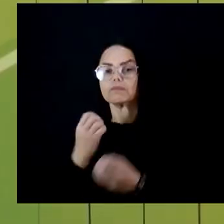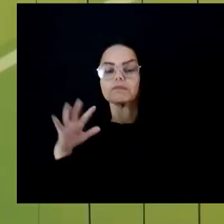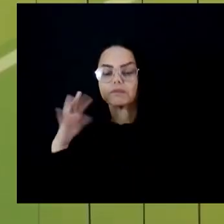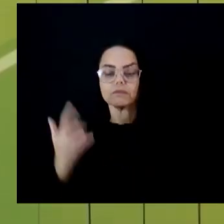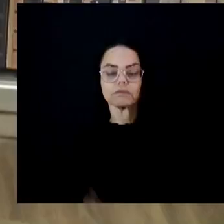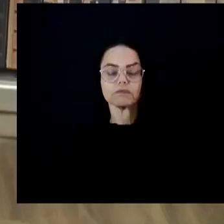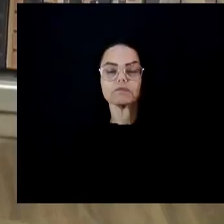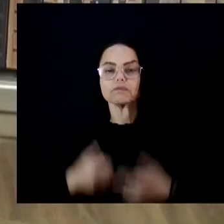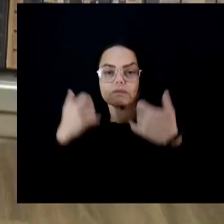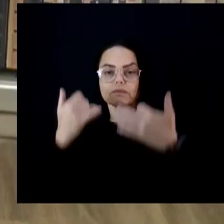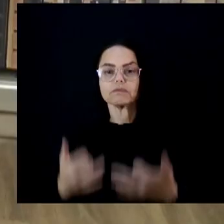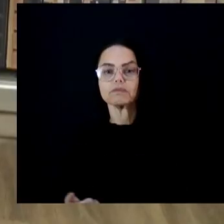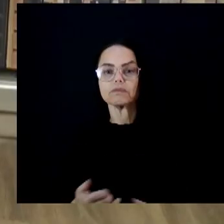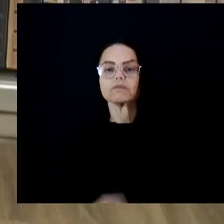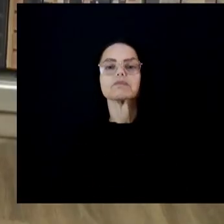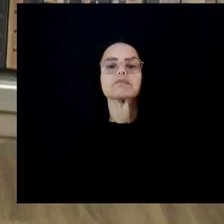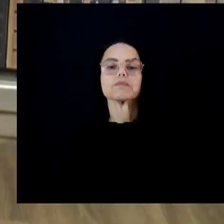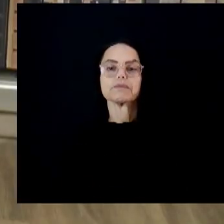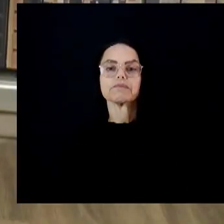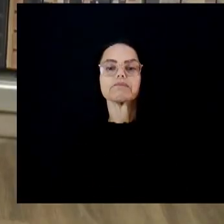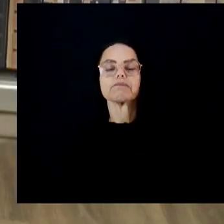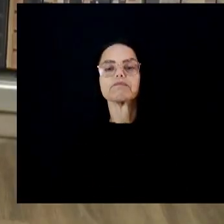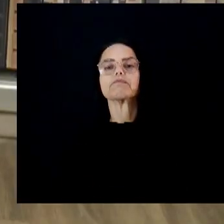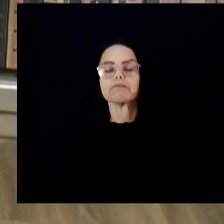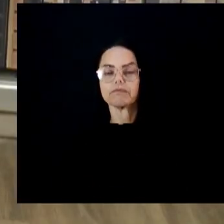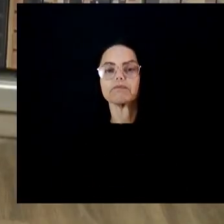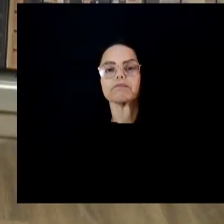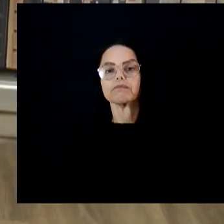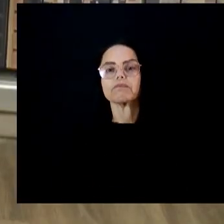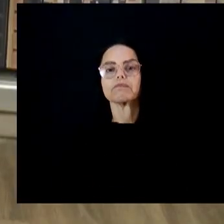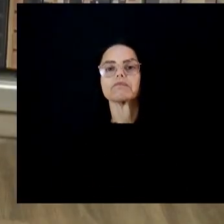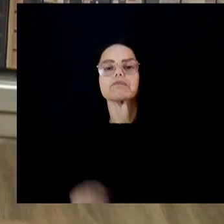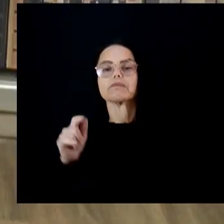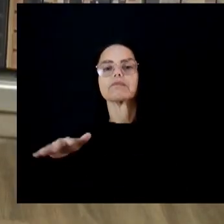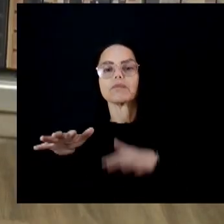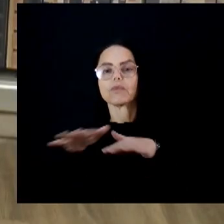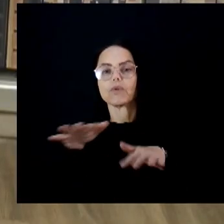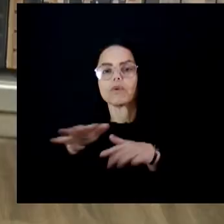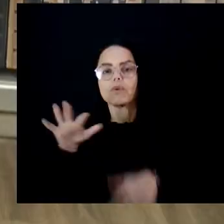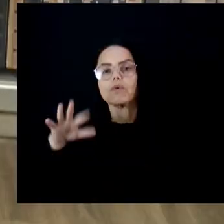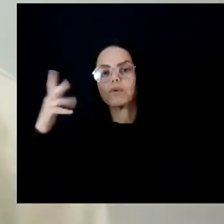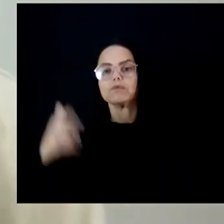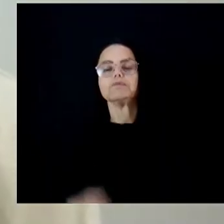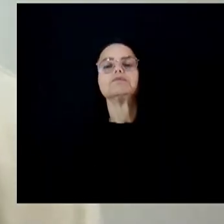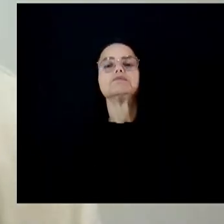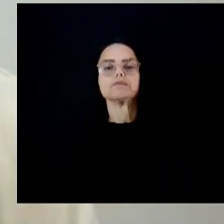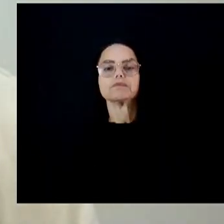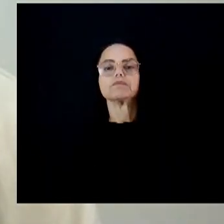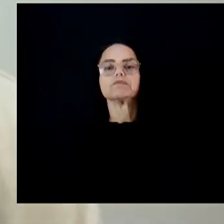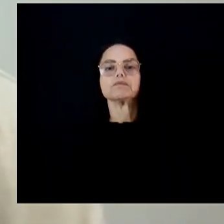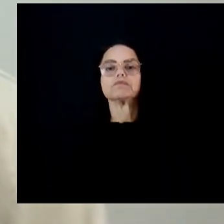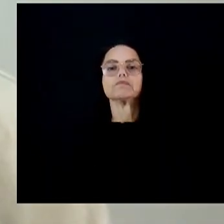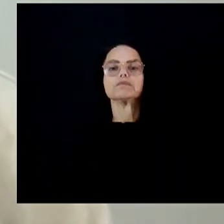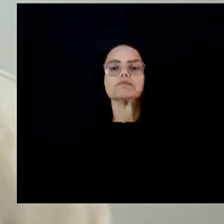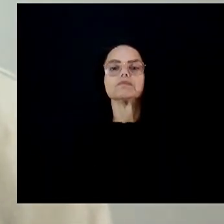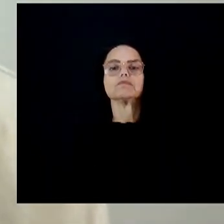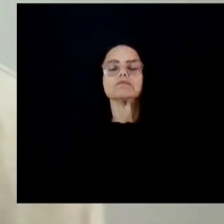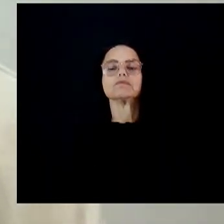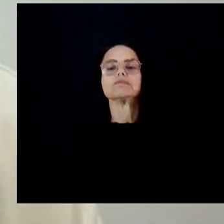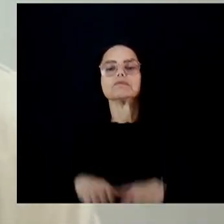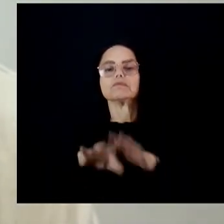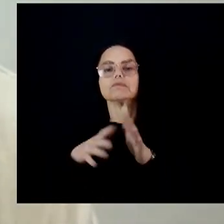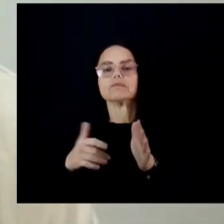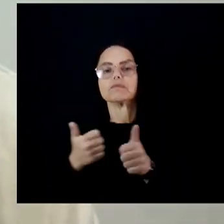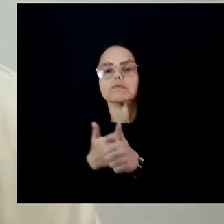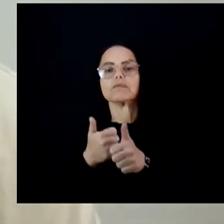explicados? Então, nesses tremores que aconteceram eles aconteceram na parte marinha, né, tipo, um pouco fora